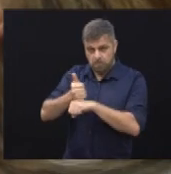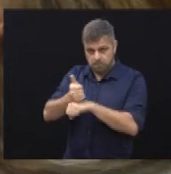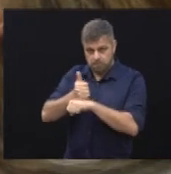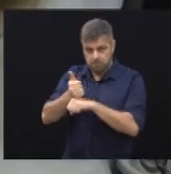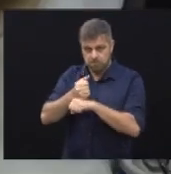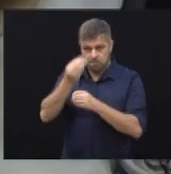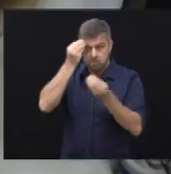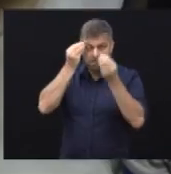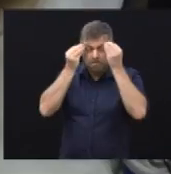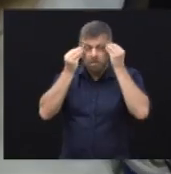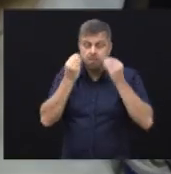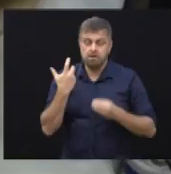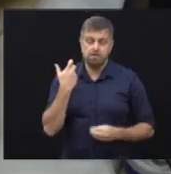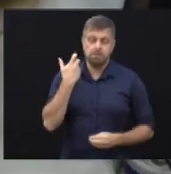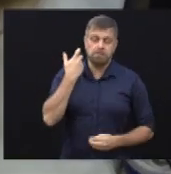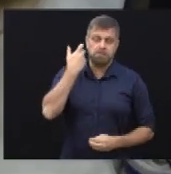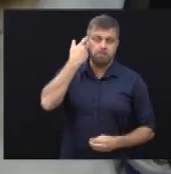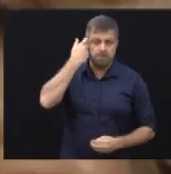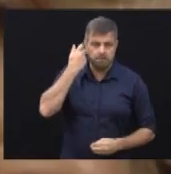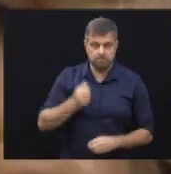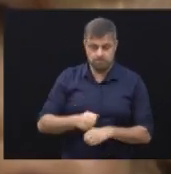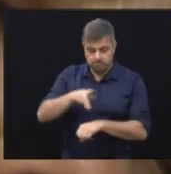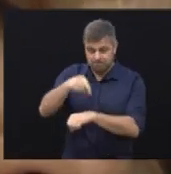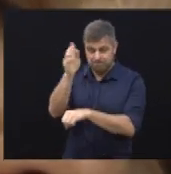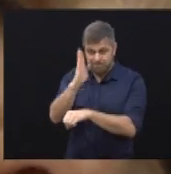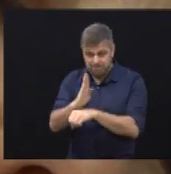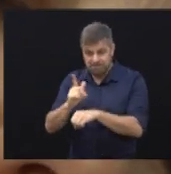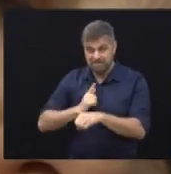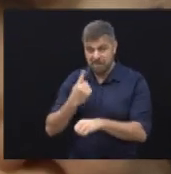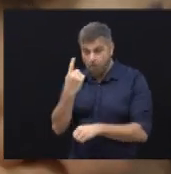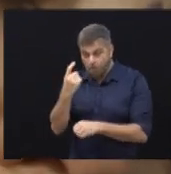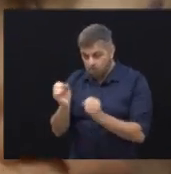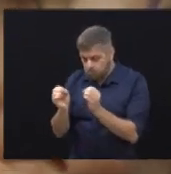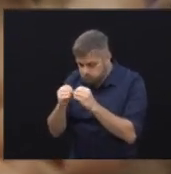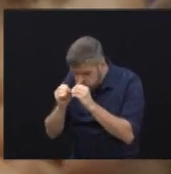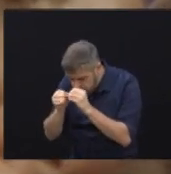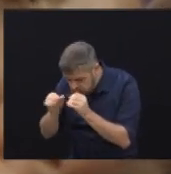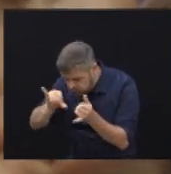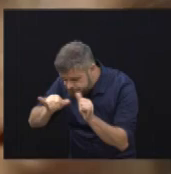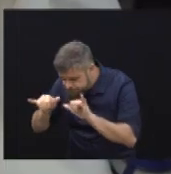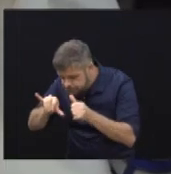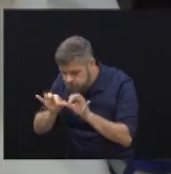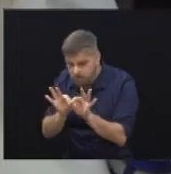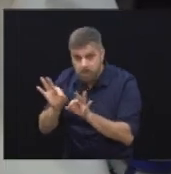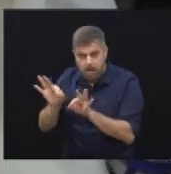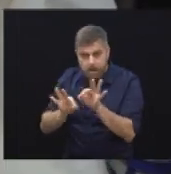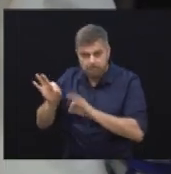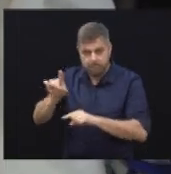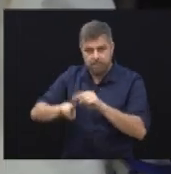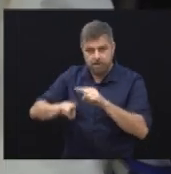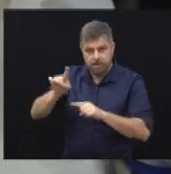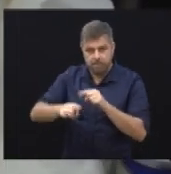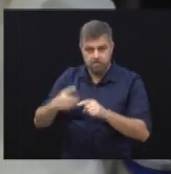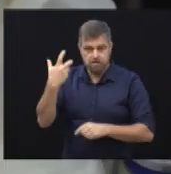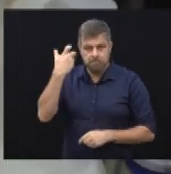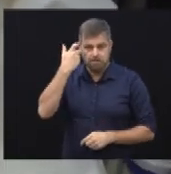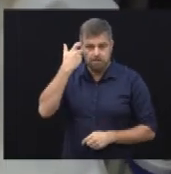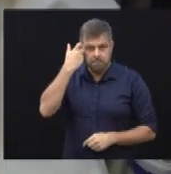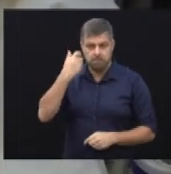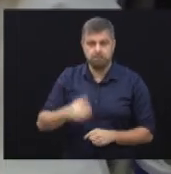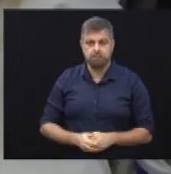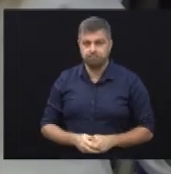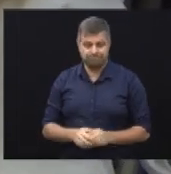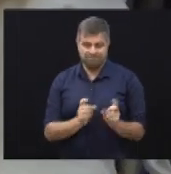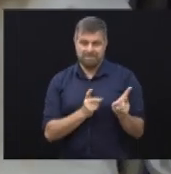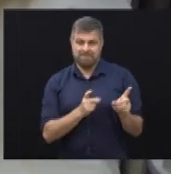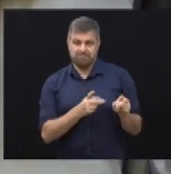biomédico esteta, no Brasil, o laboratório responsável pela produção da toxina Botox